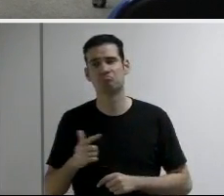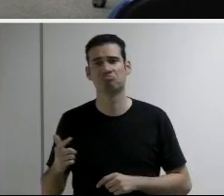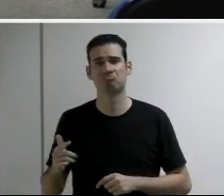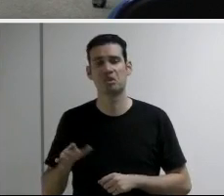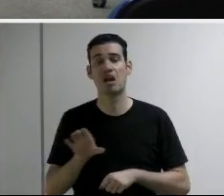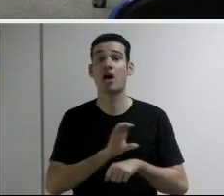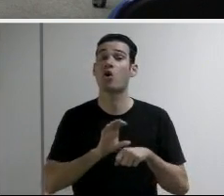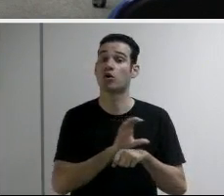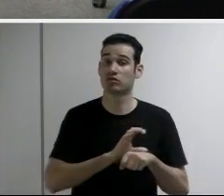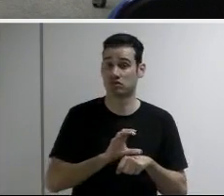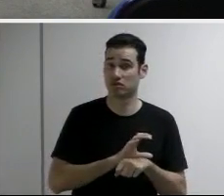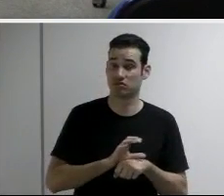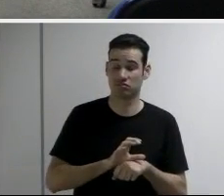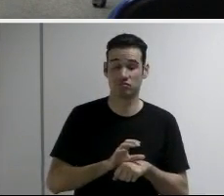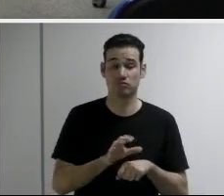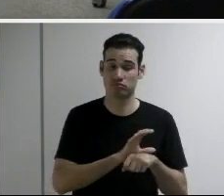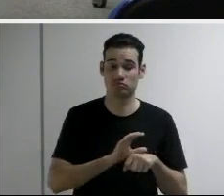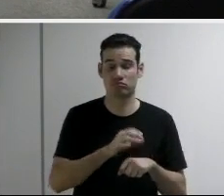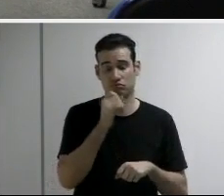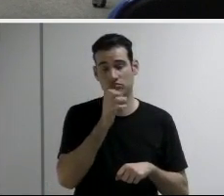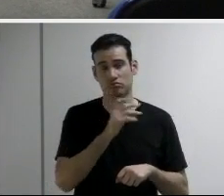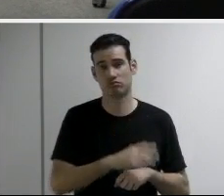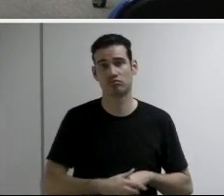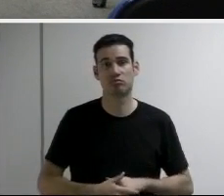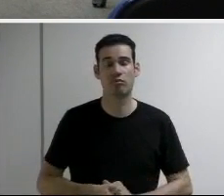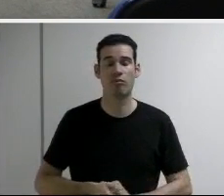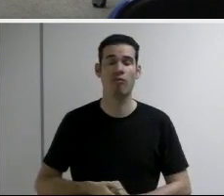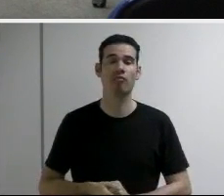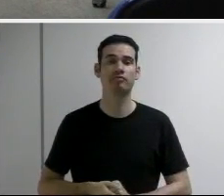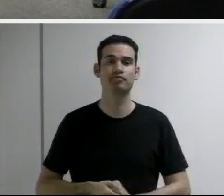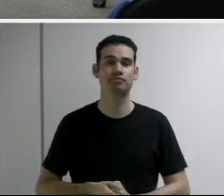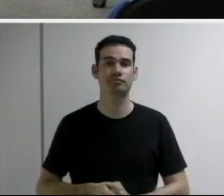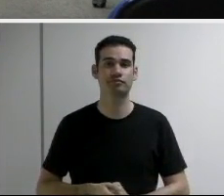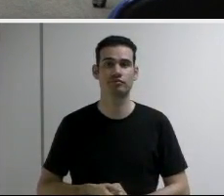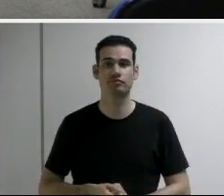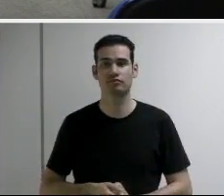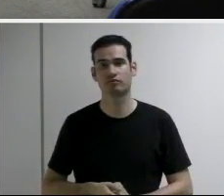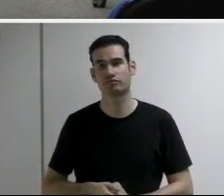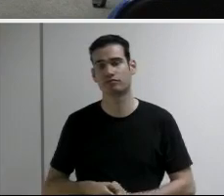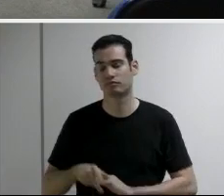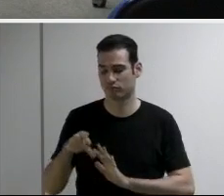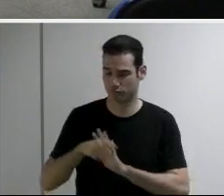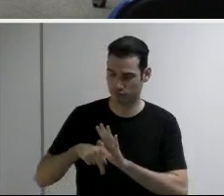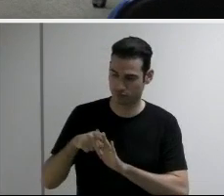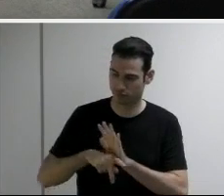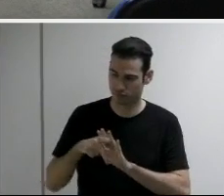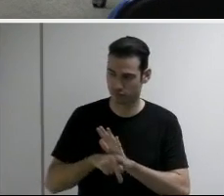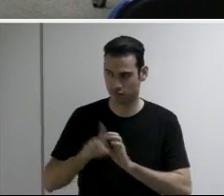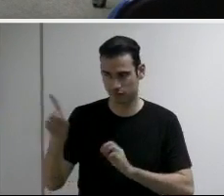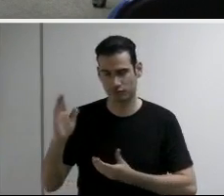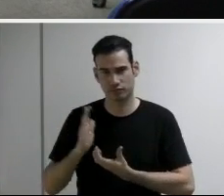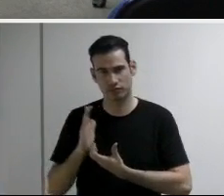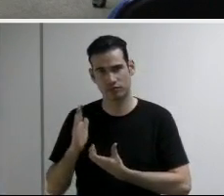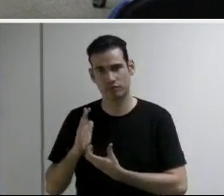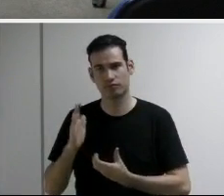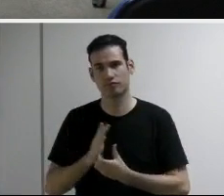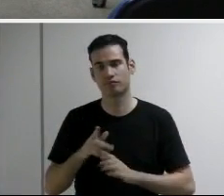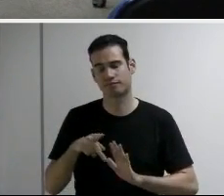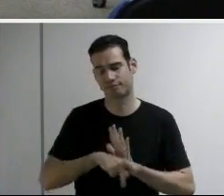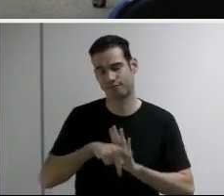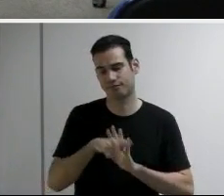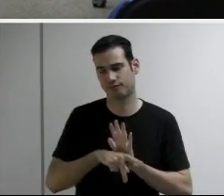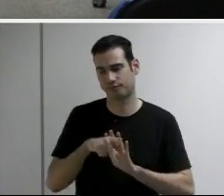Constituição. A gente recepciona a LAI e o projeto da Câmara acabou recepcionando e acabou recepcionando